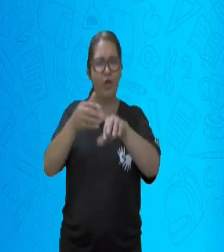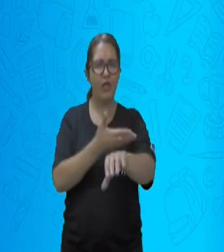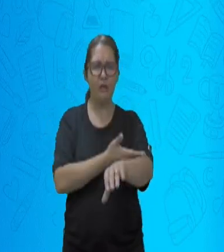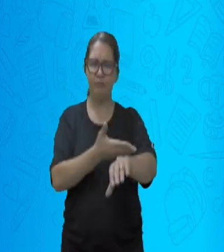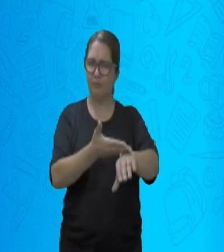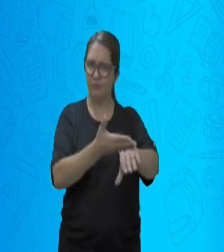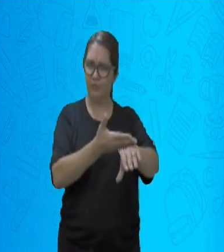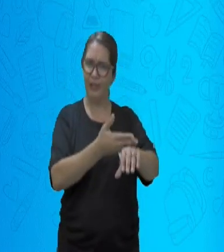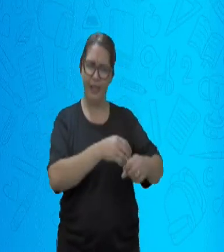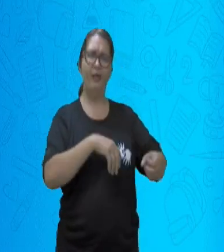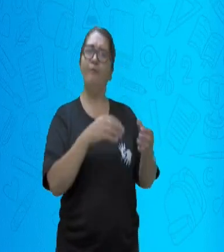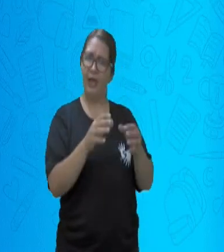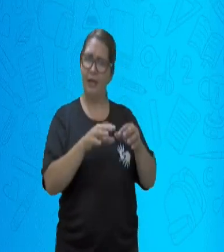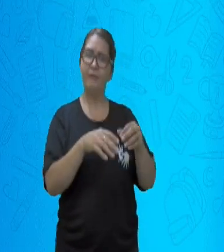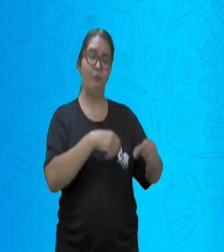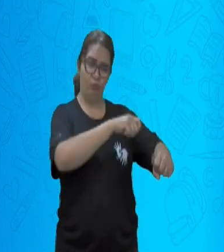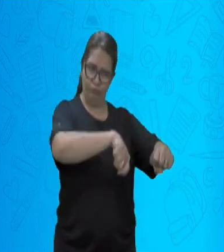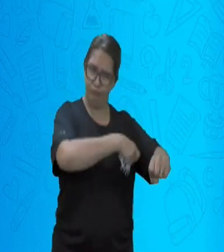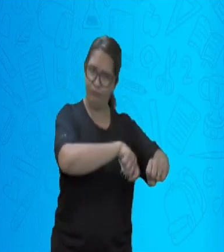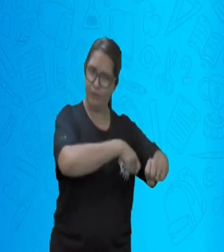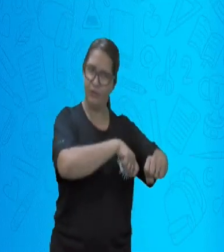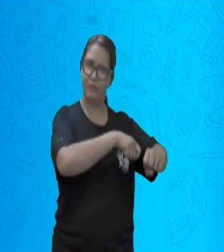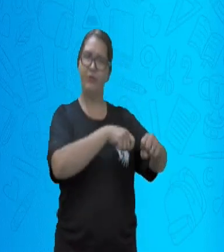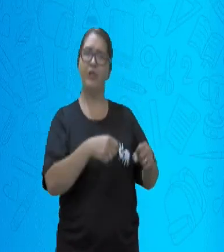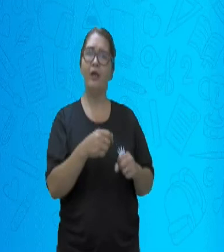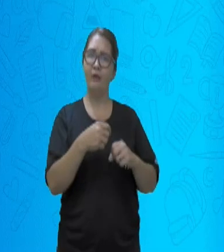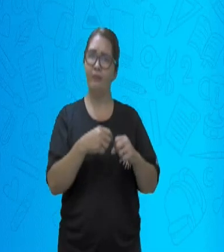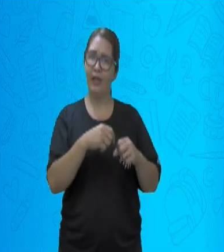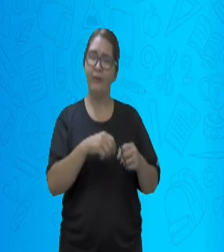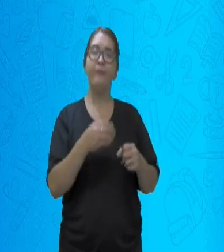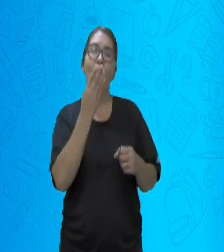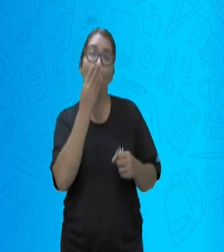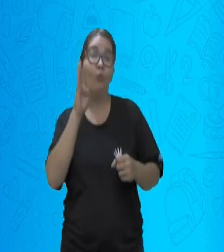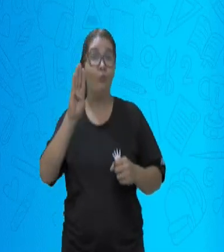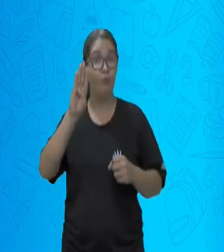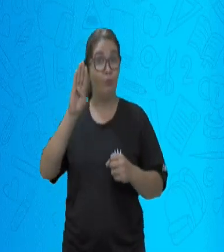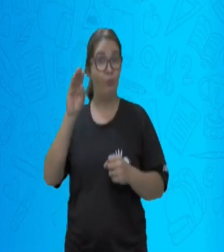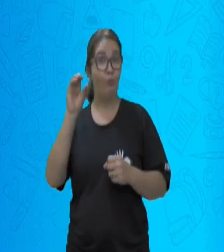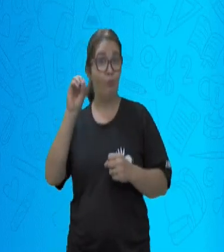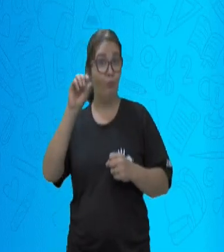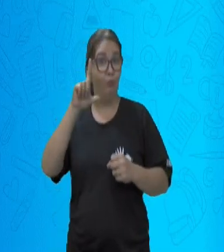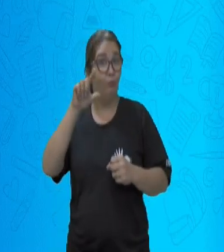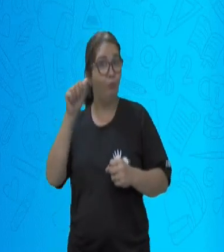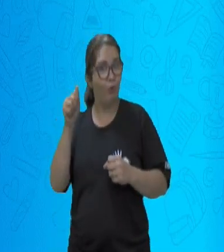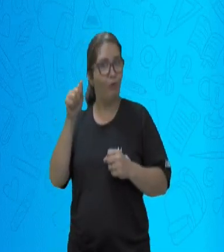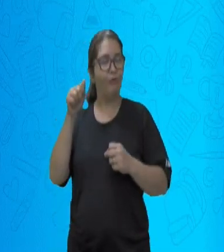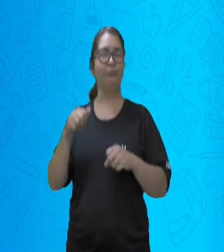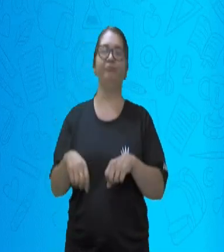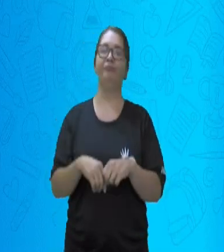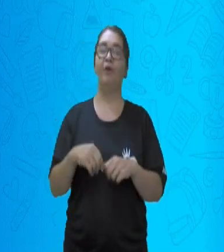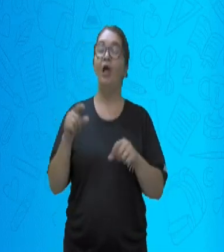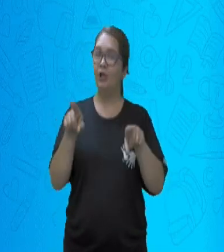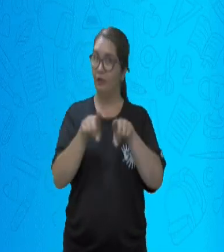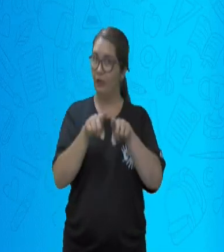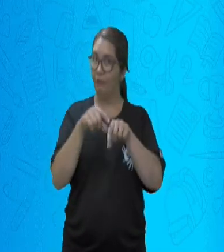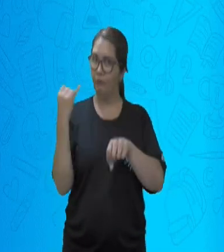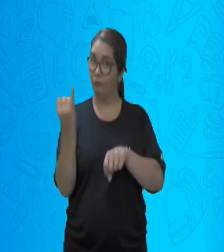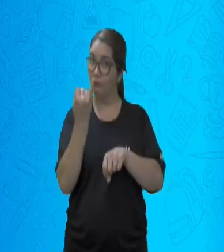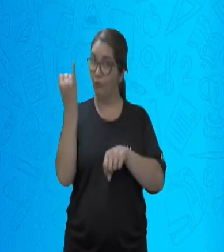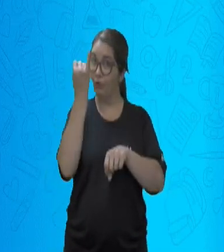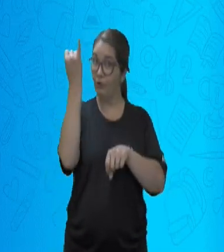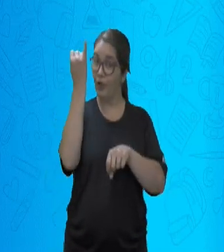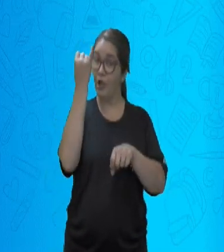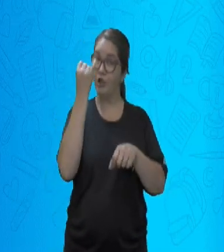Aí também entra a matemática. Pagar contas, muito importante. Apesar do dinheiro, a gente